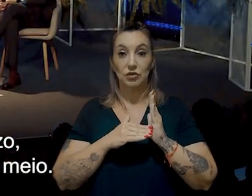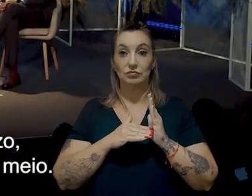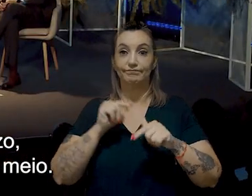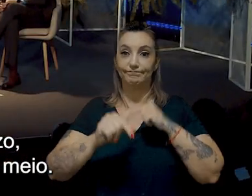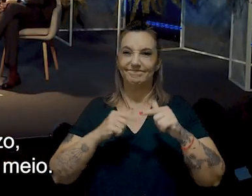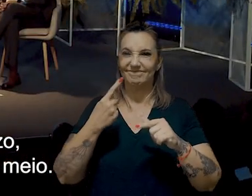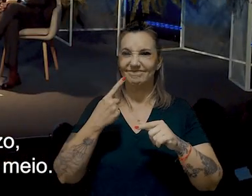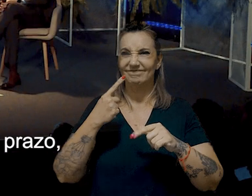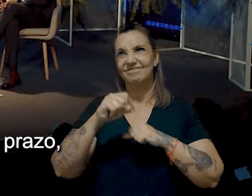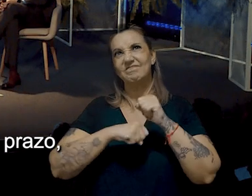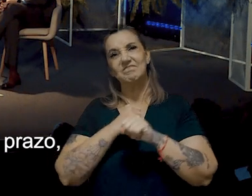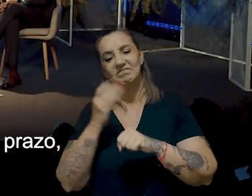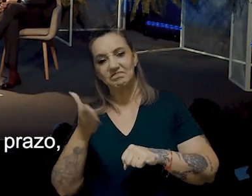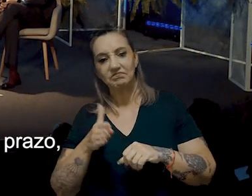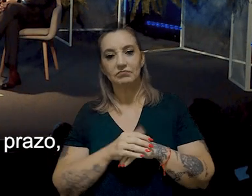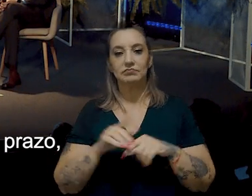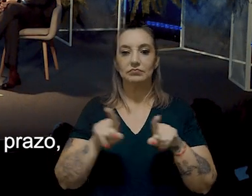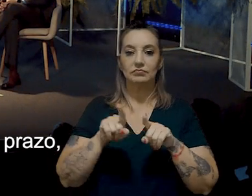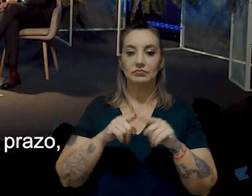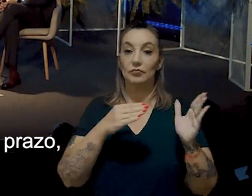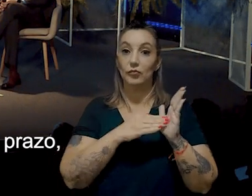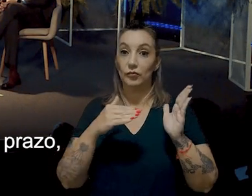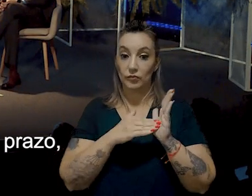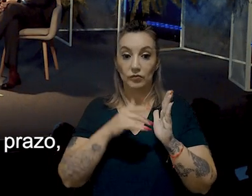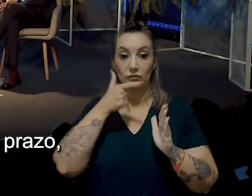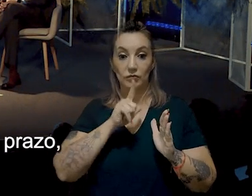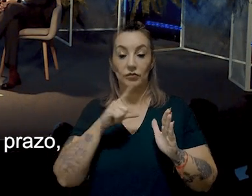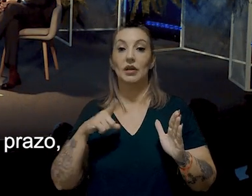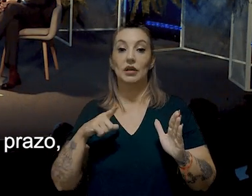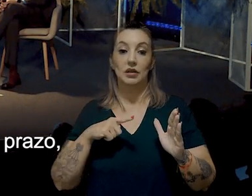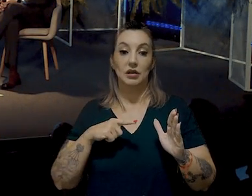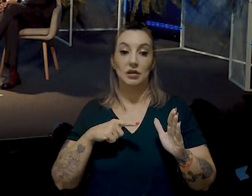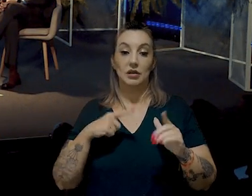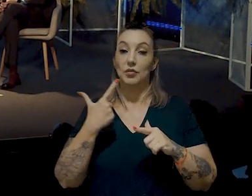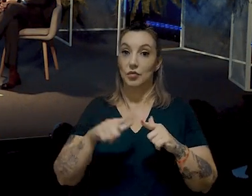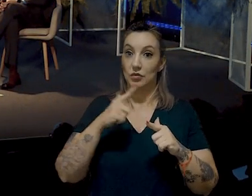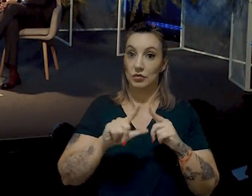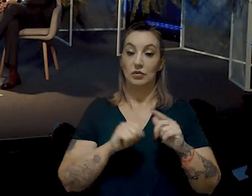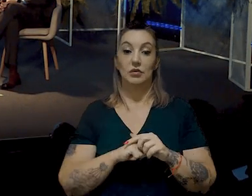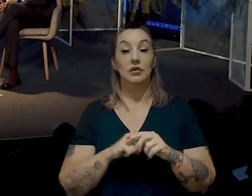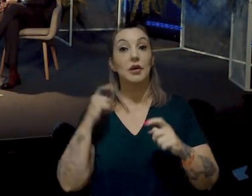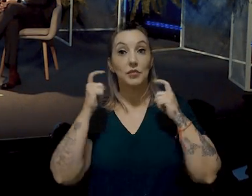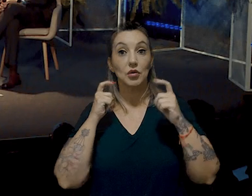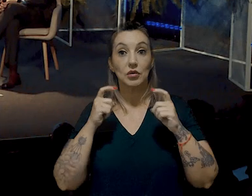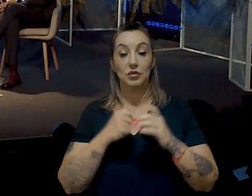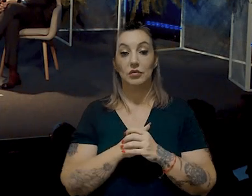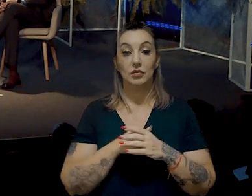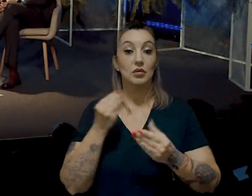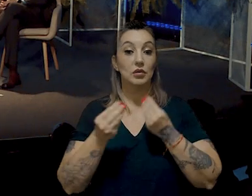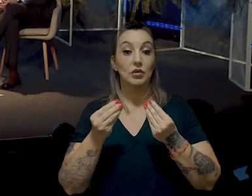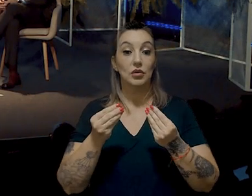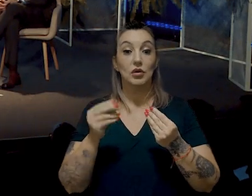atividade de um ano ano e meio então também quando você em curto prazo você também tem as suas os seus problemas é a grande preocupação